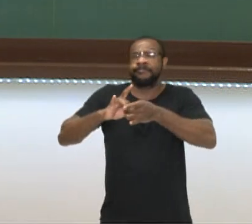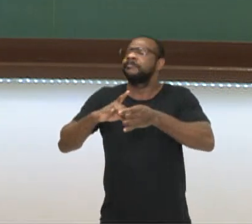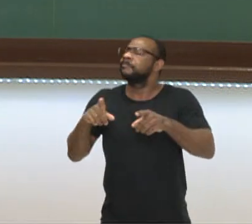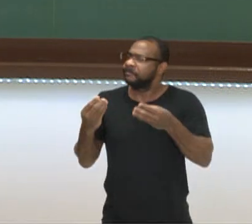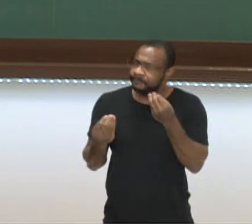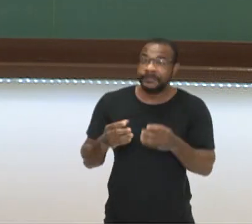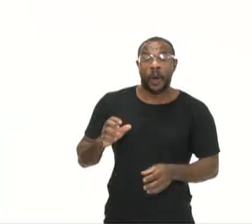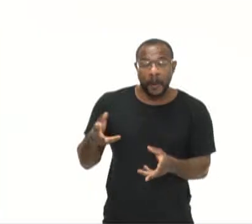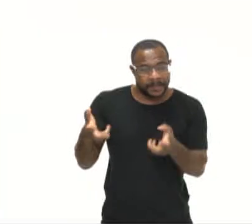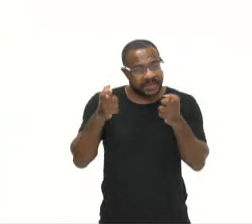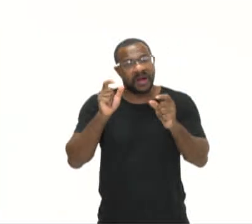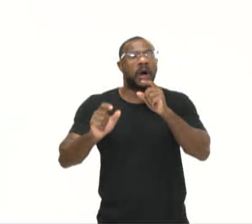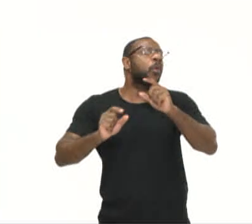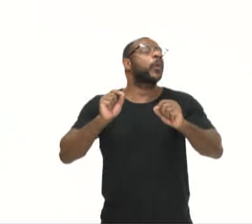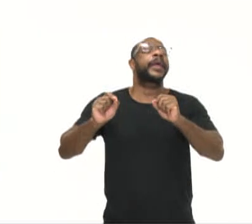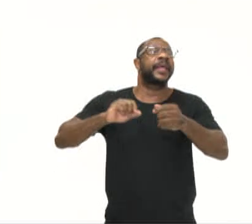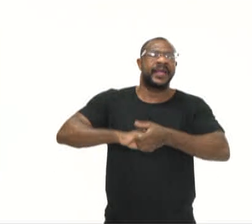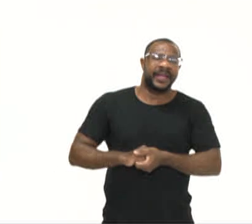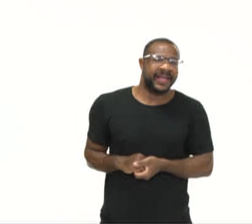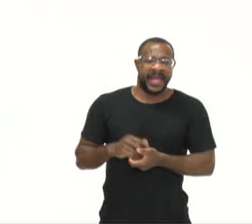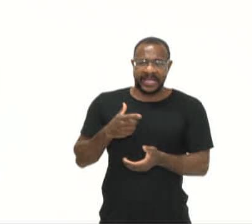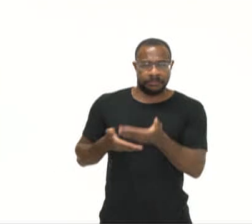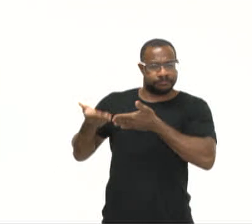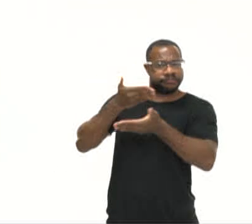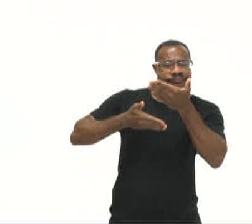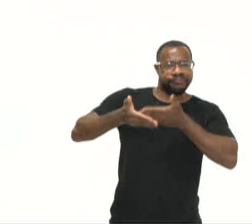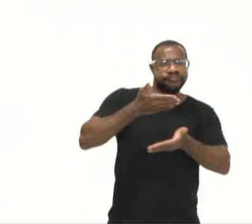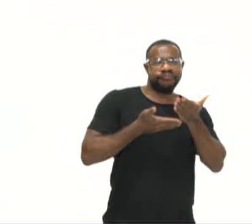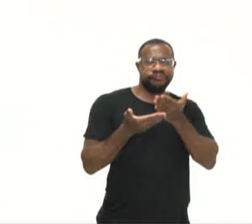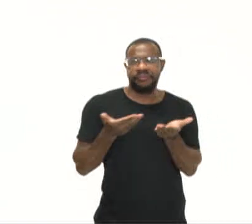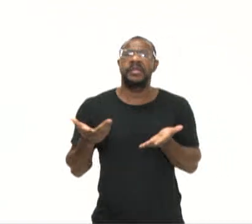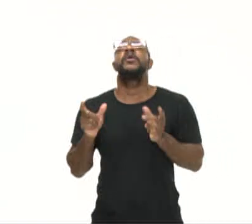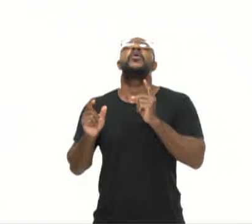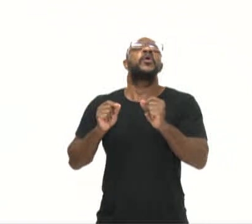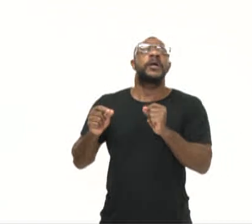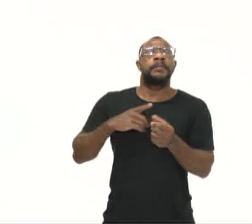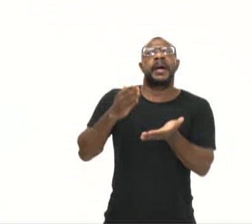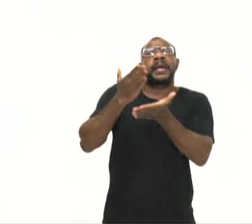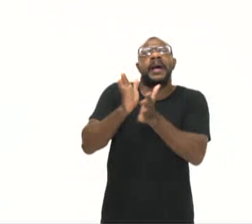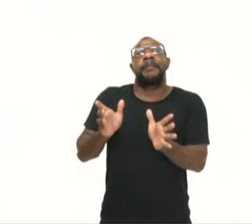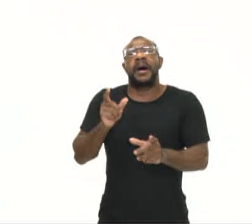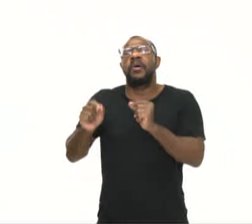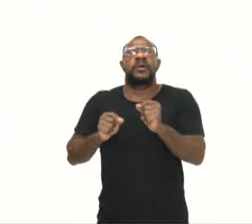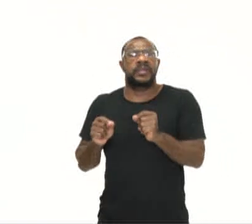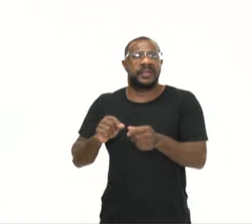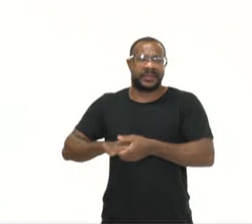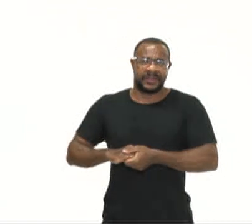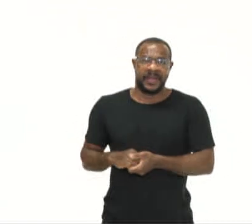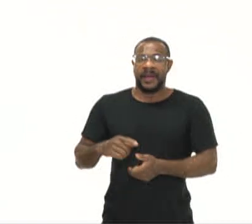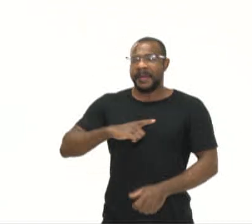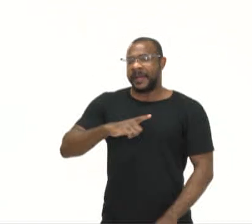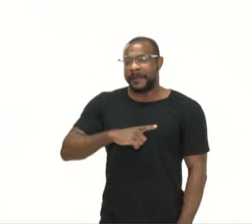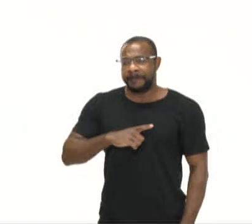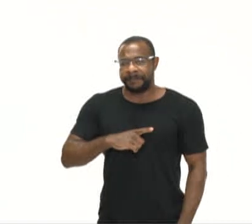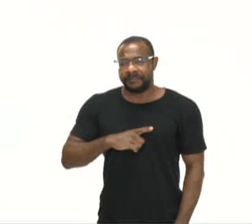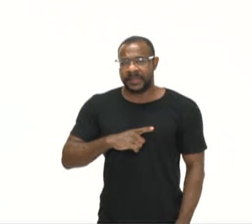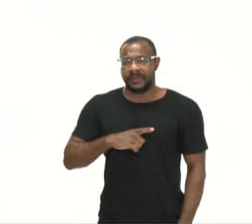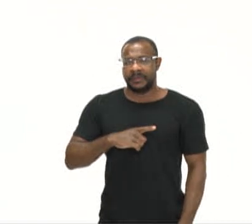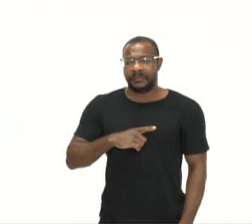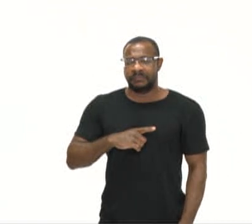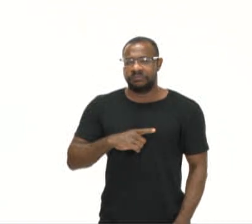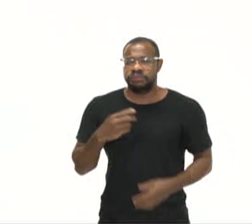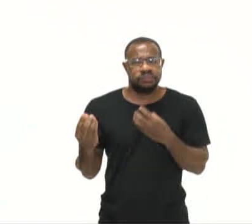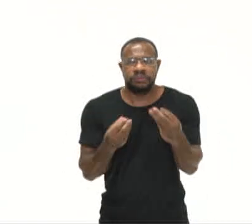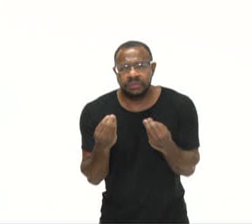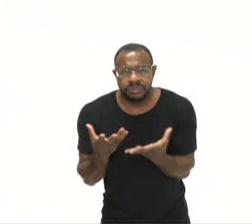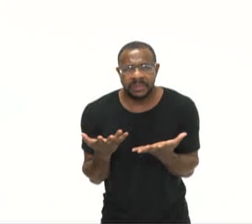e observar como essa inter-relação de contextos vai acabar possibilitando uma noção global sobre